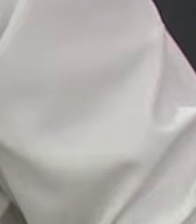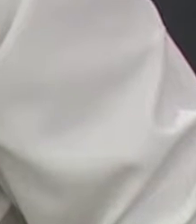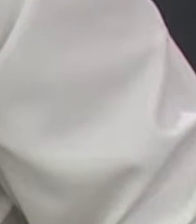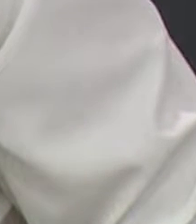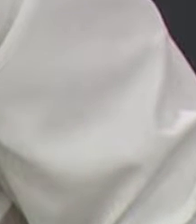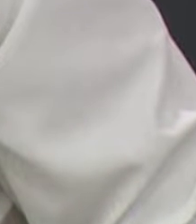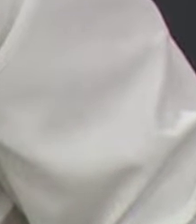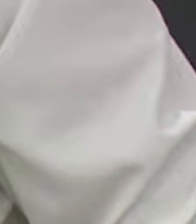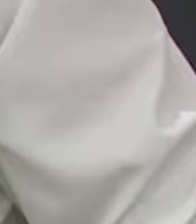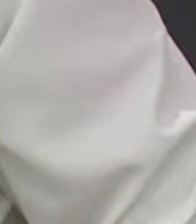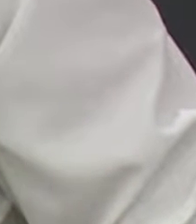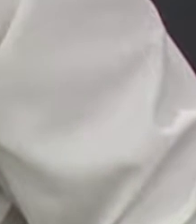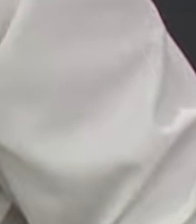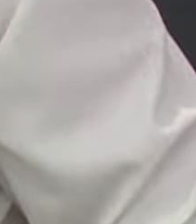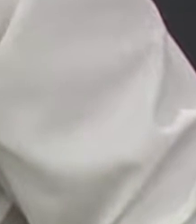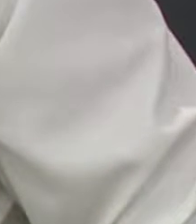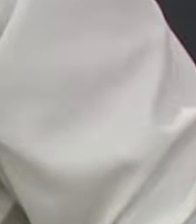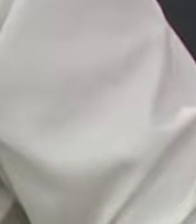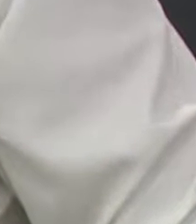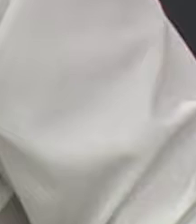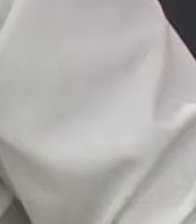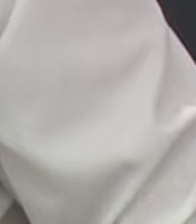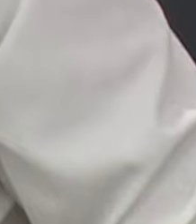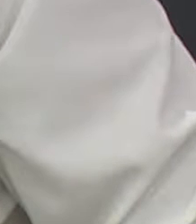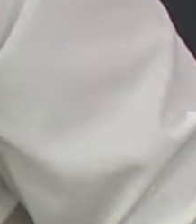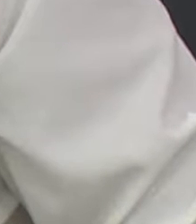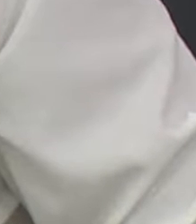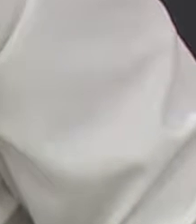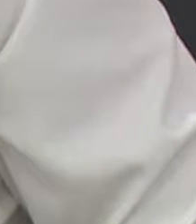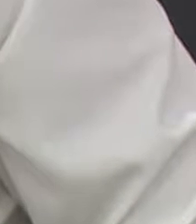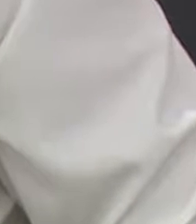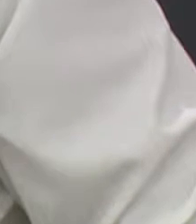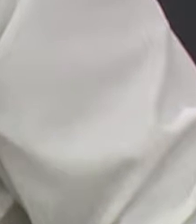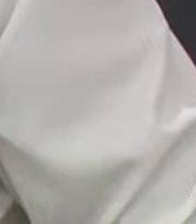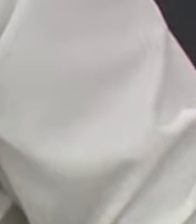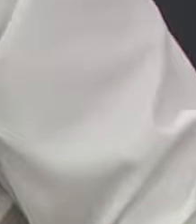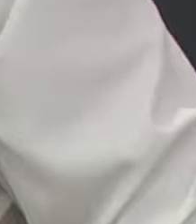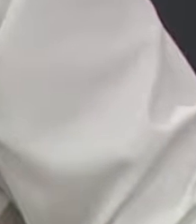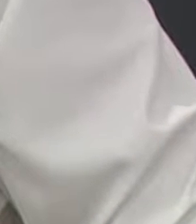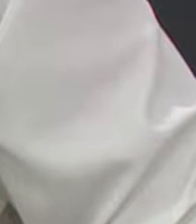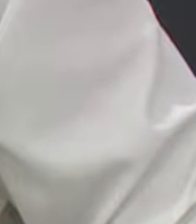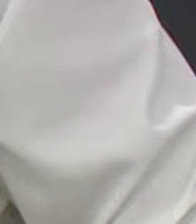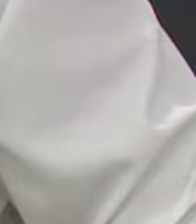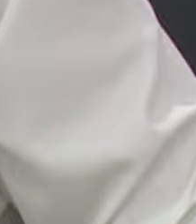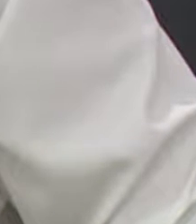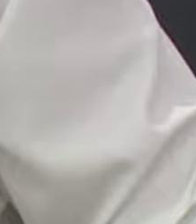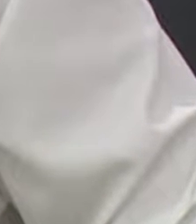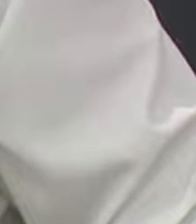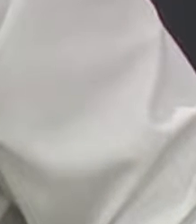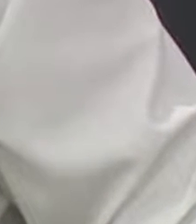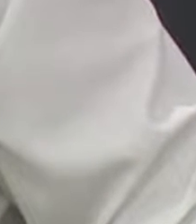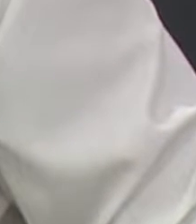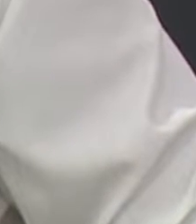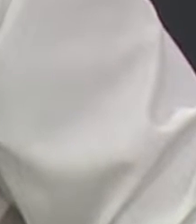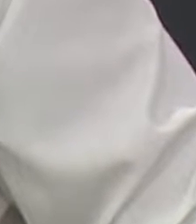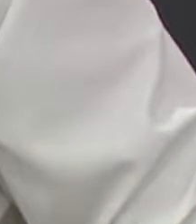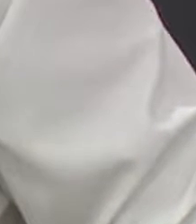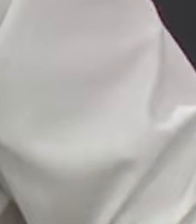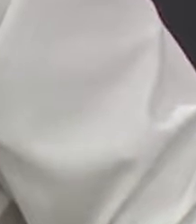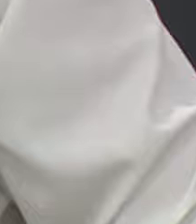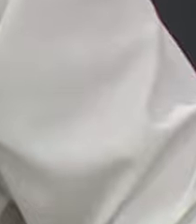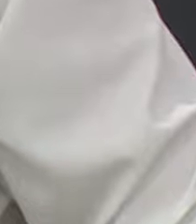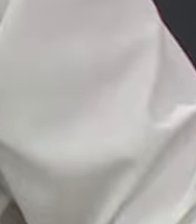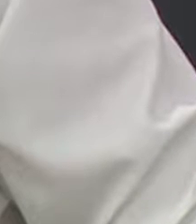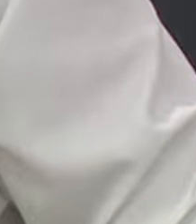fato gerador tenha ocorrido até, inciso 1º, 30 de abril de 2017, tratando-se do Imposto sobre Serviços de Qualquer Natureza,